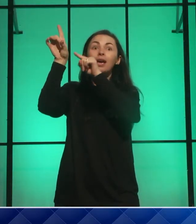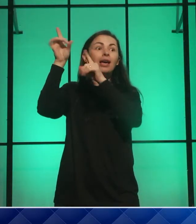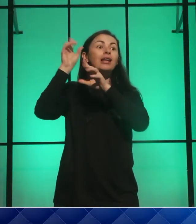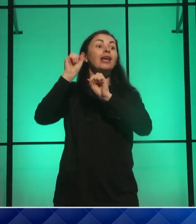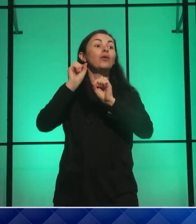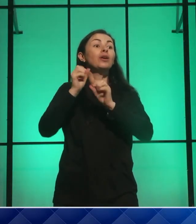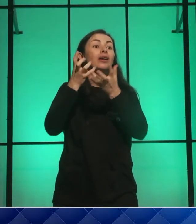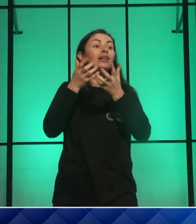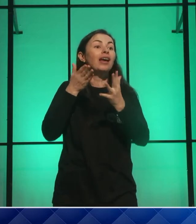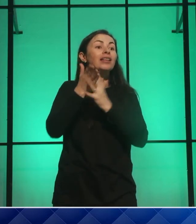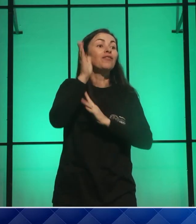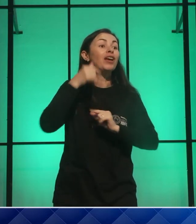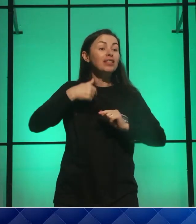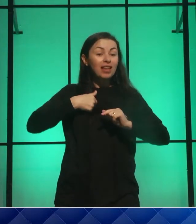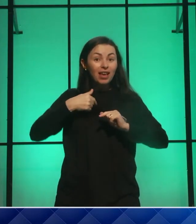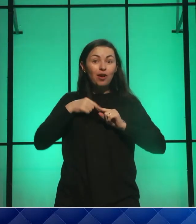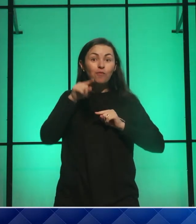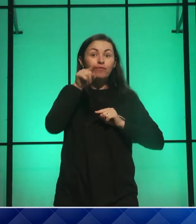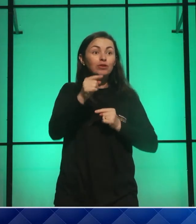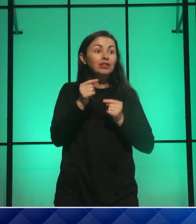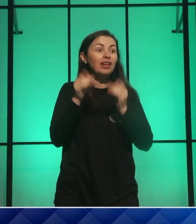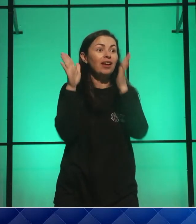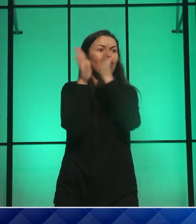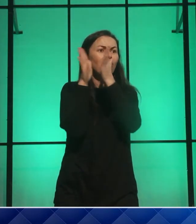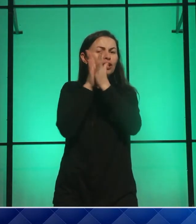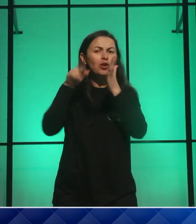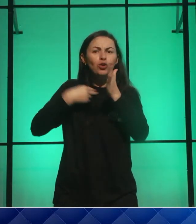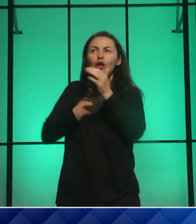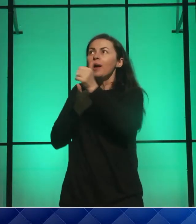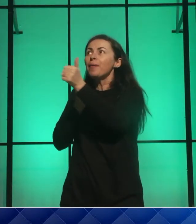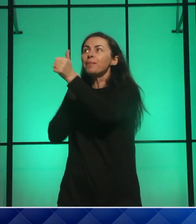da oração eu e você nos mantemos perto